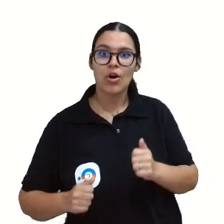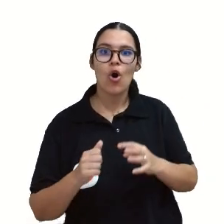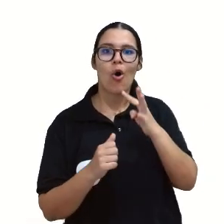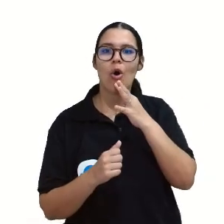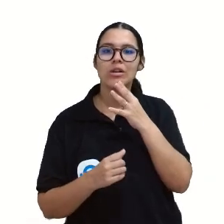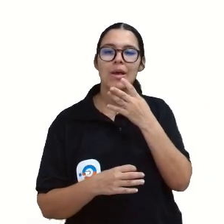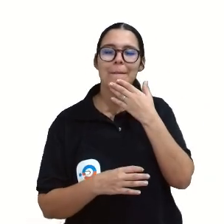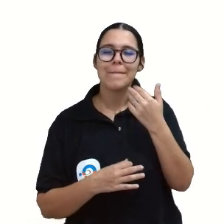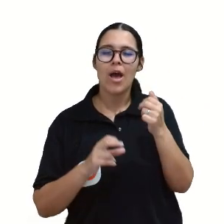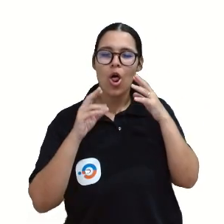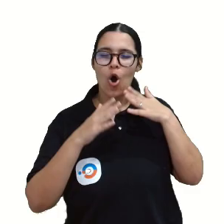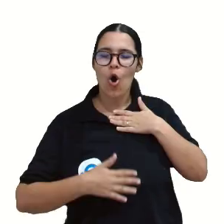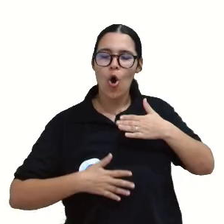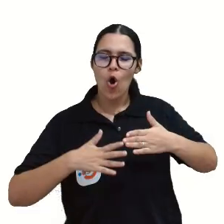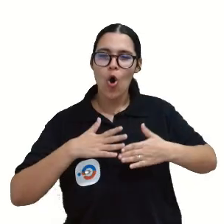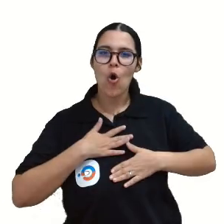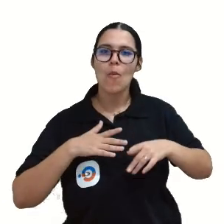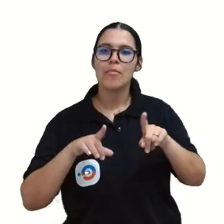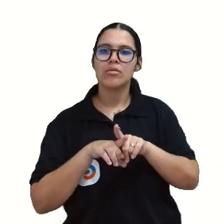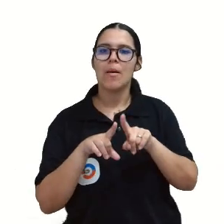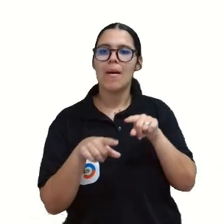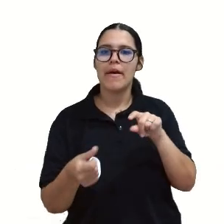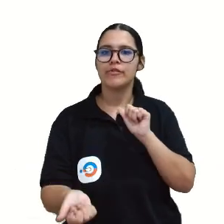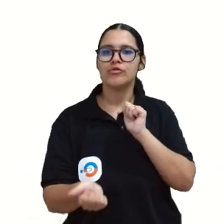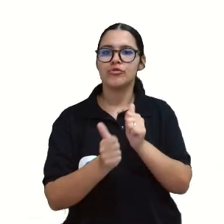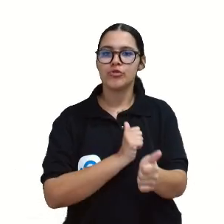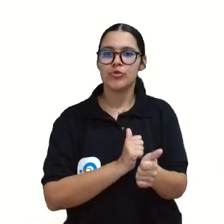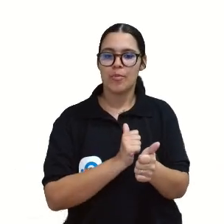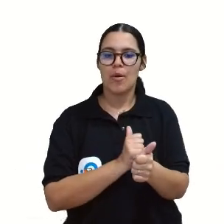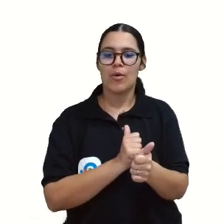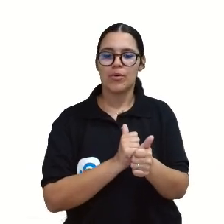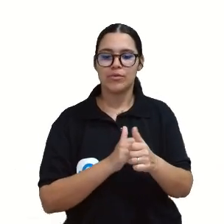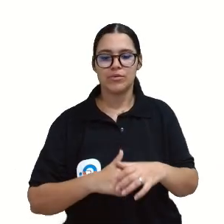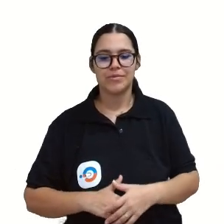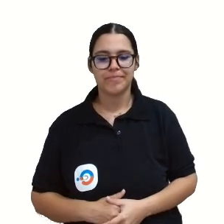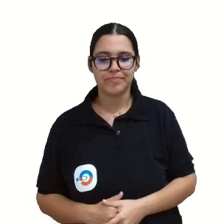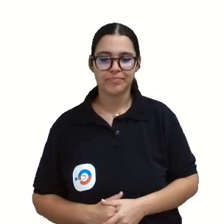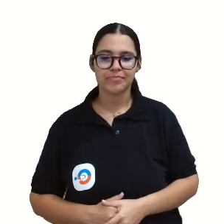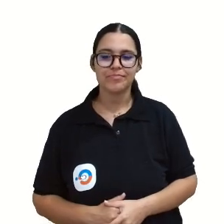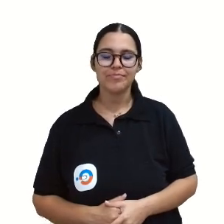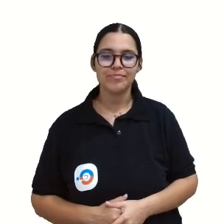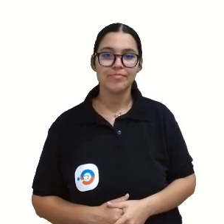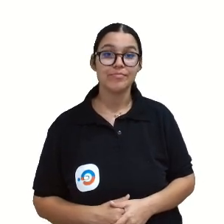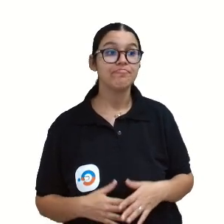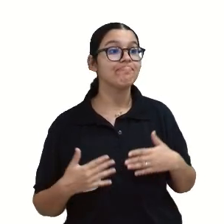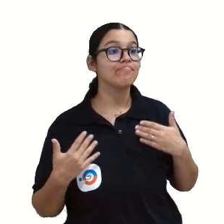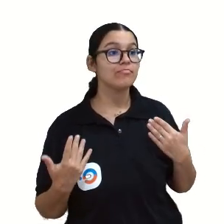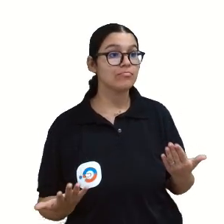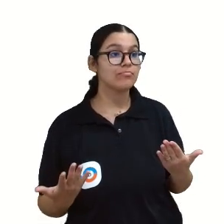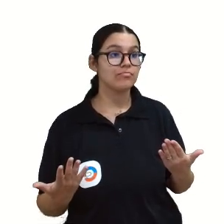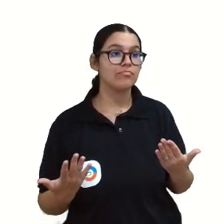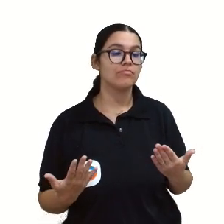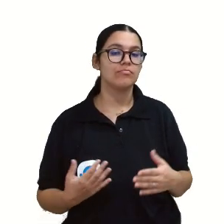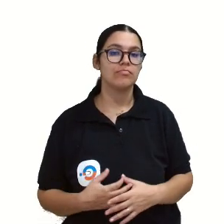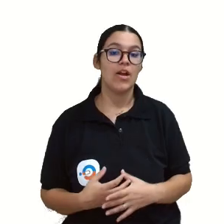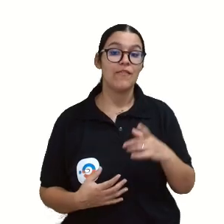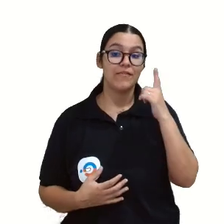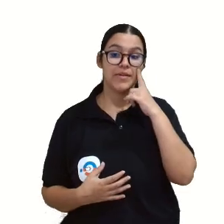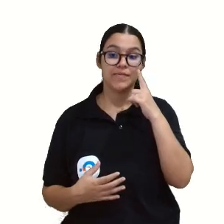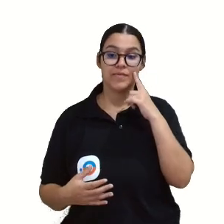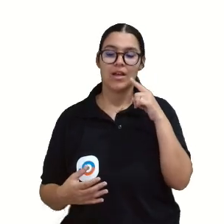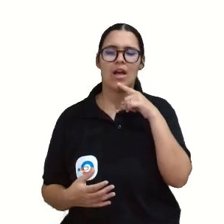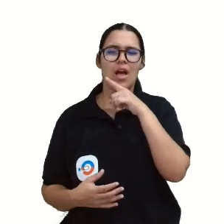proporcionando o conhecimento da respiração ideal, explica Albuquerque. Gente, a questão diz, a ideia